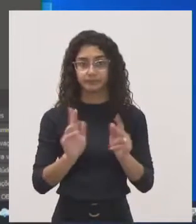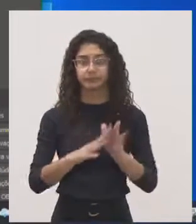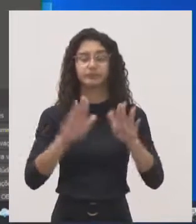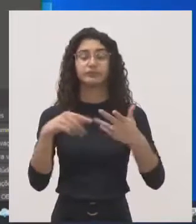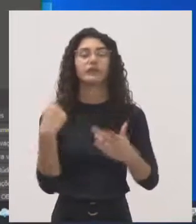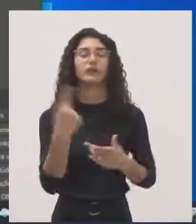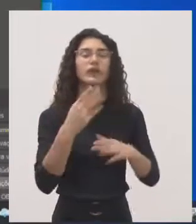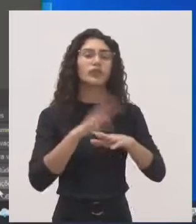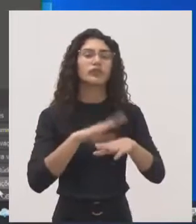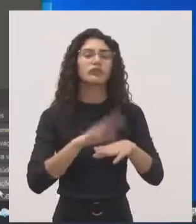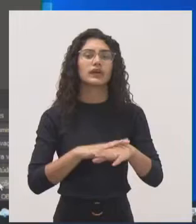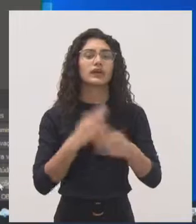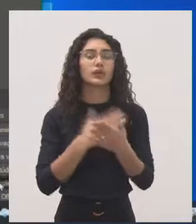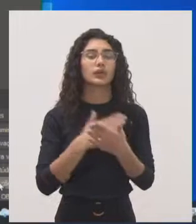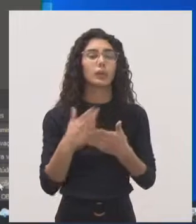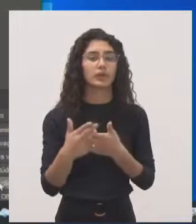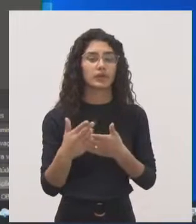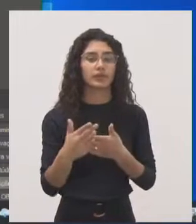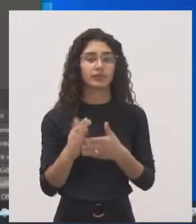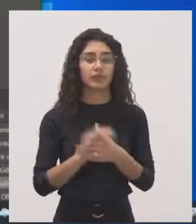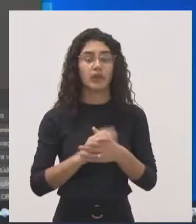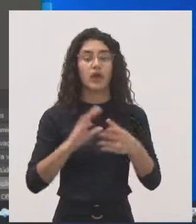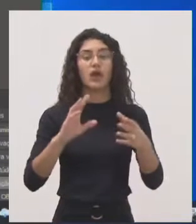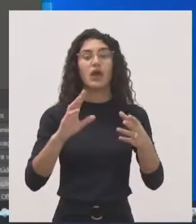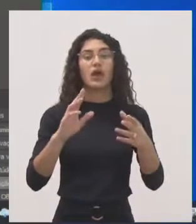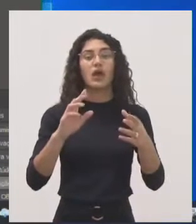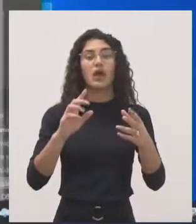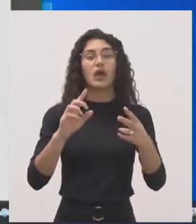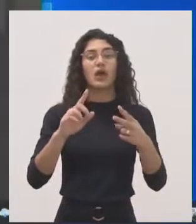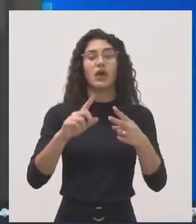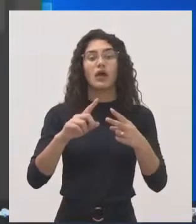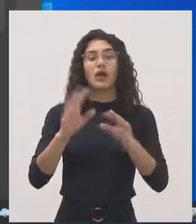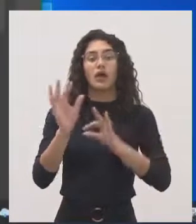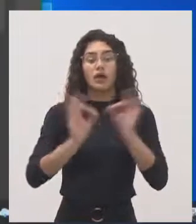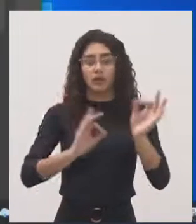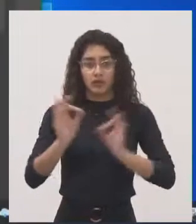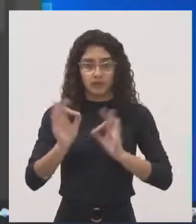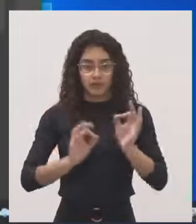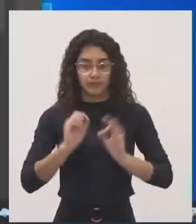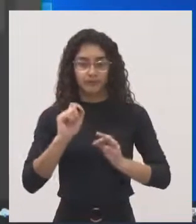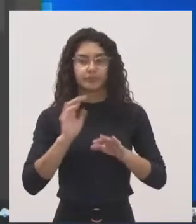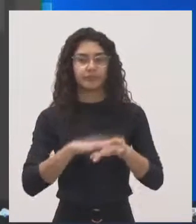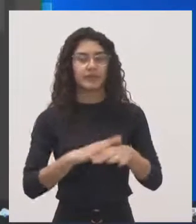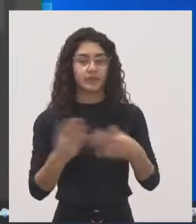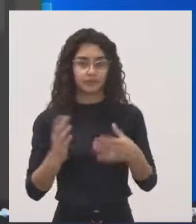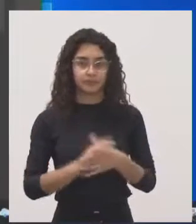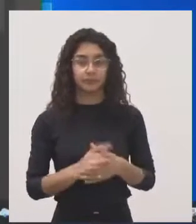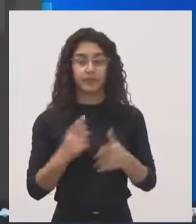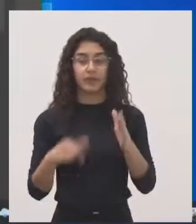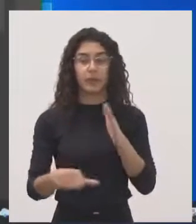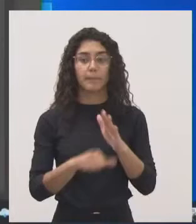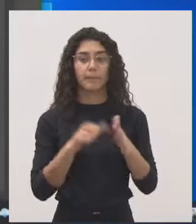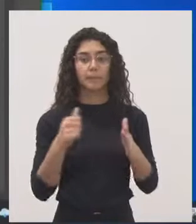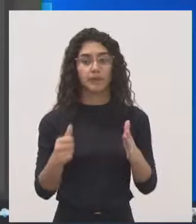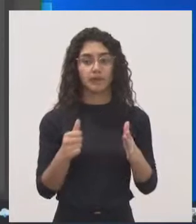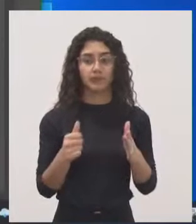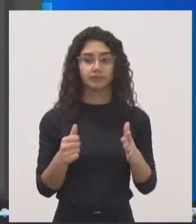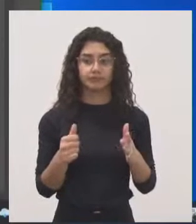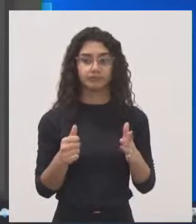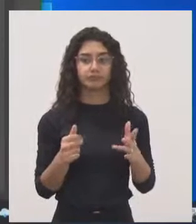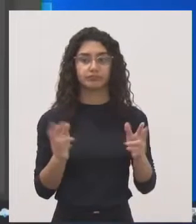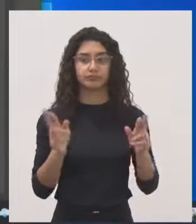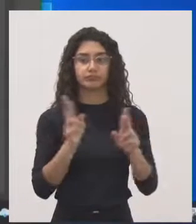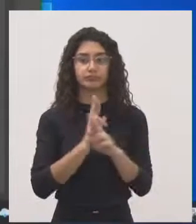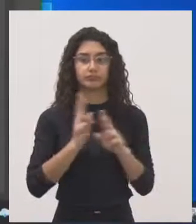que a gente faz a princípio? Configurações. Pessoal, a primeira configuração que a gente vai fazer é com relação